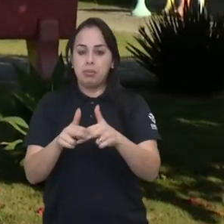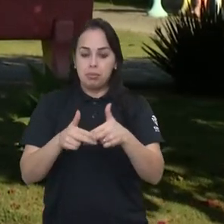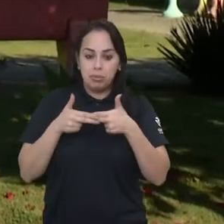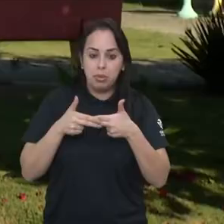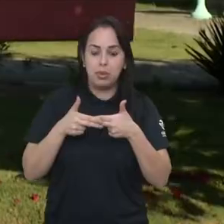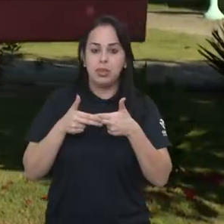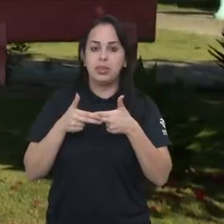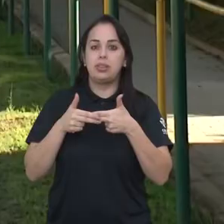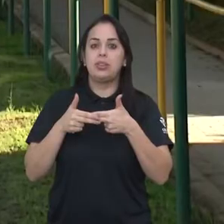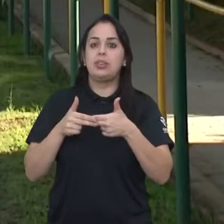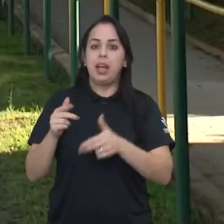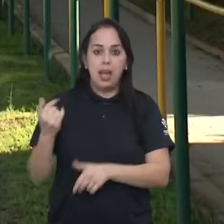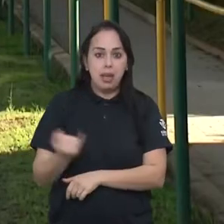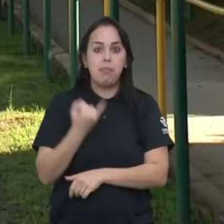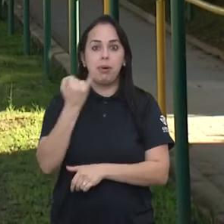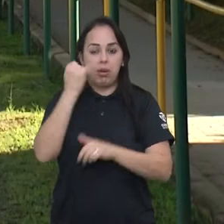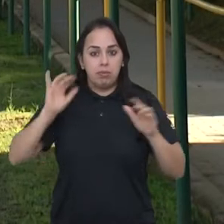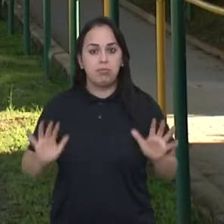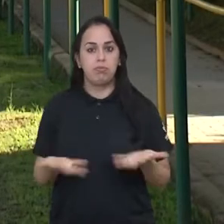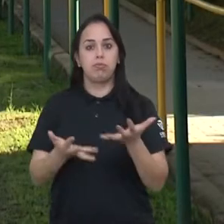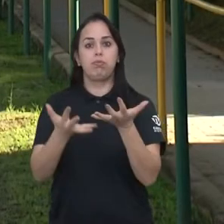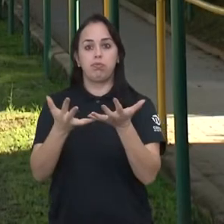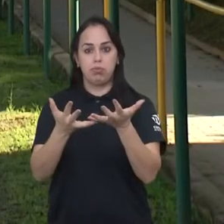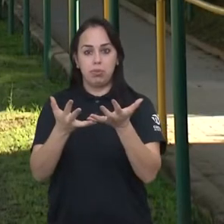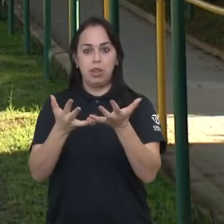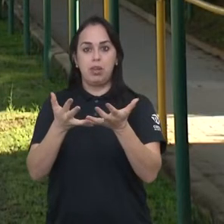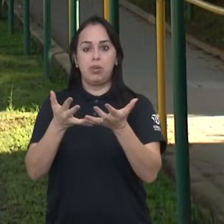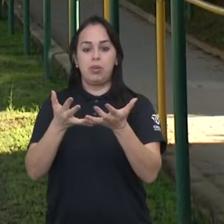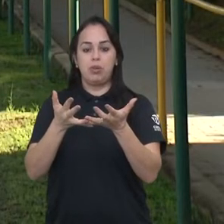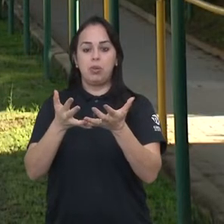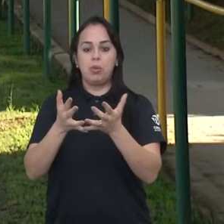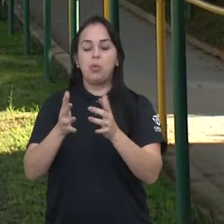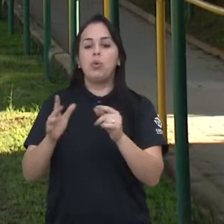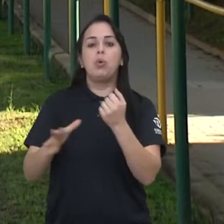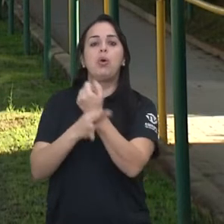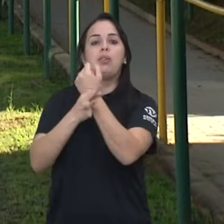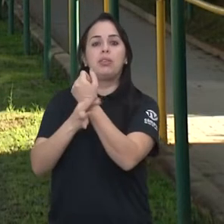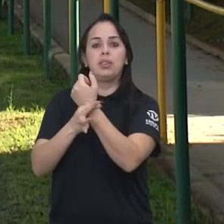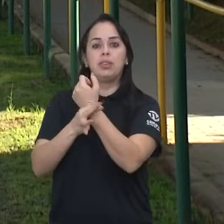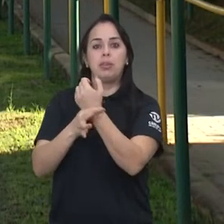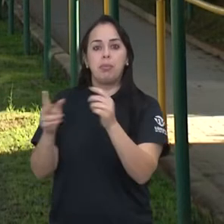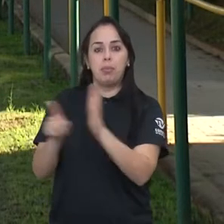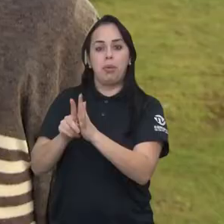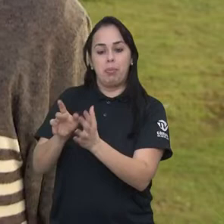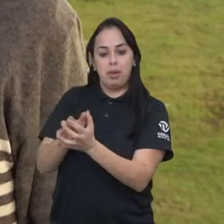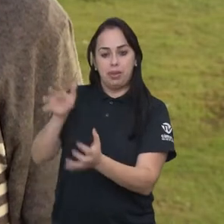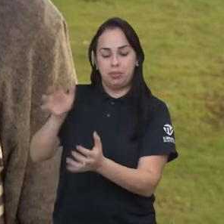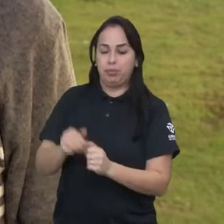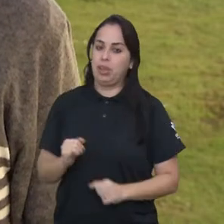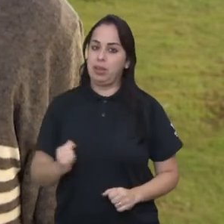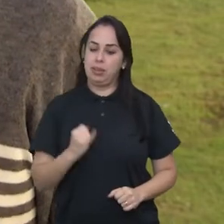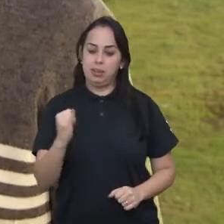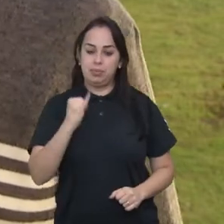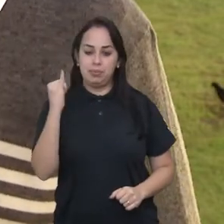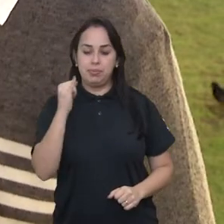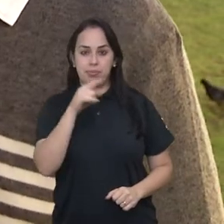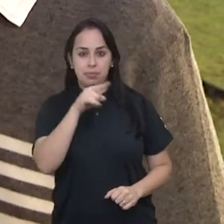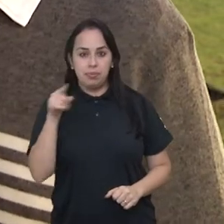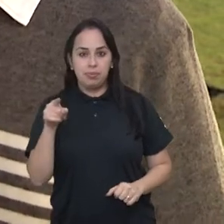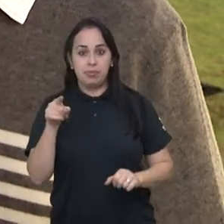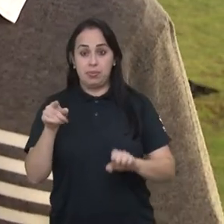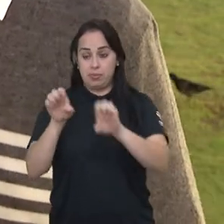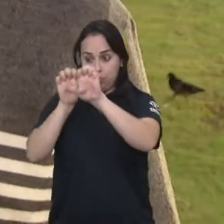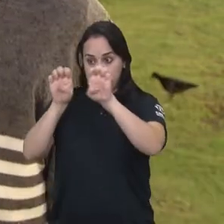do terceiro setor vai ser fundamental para garantir a rede de proteção para a pessoa idosa fundamental você